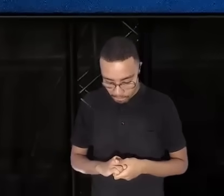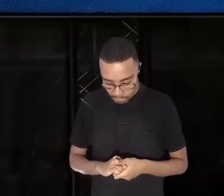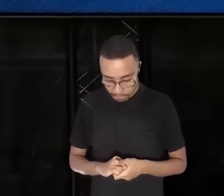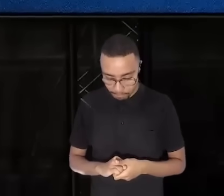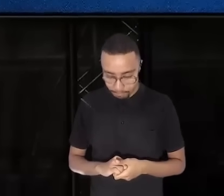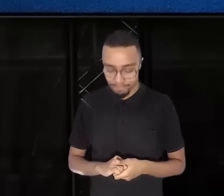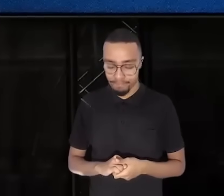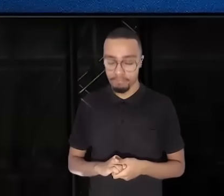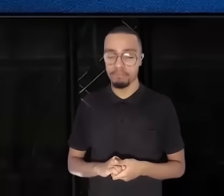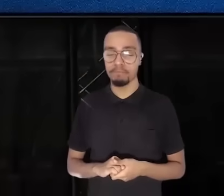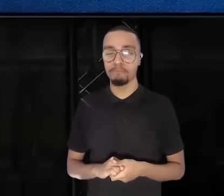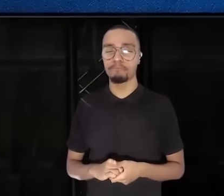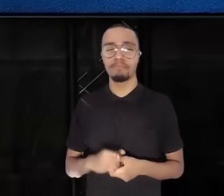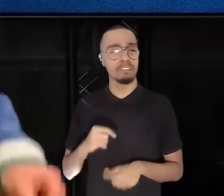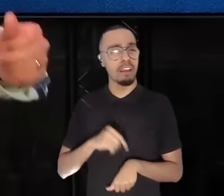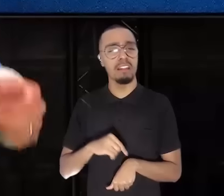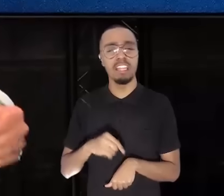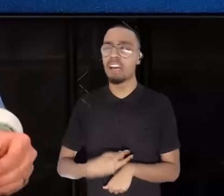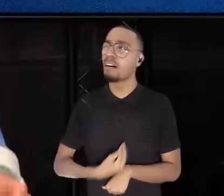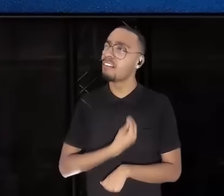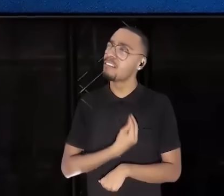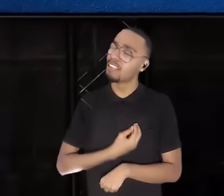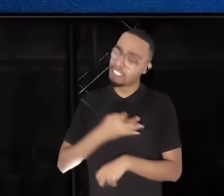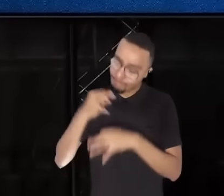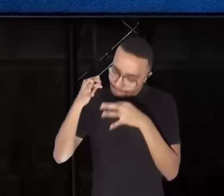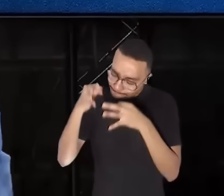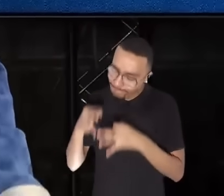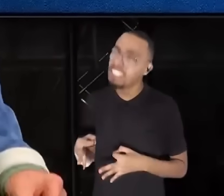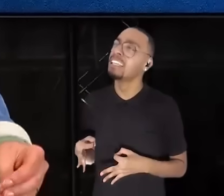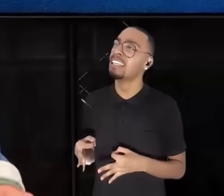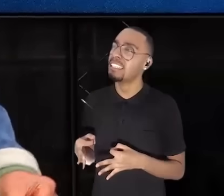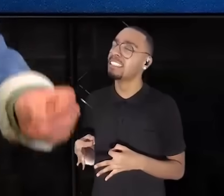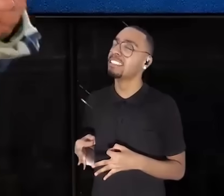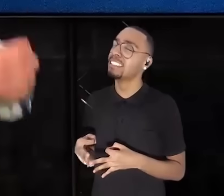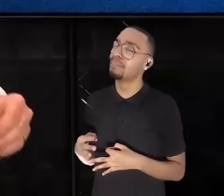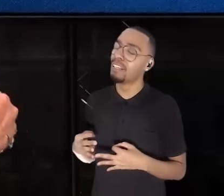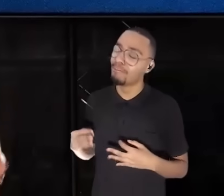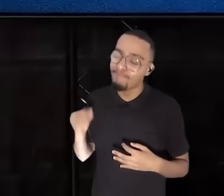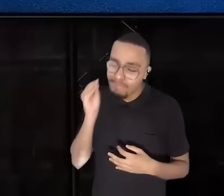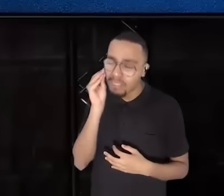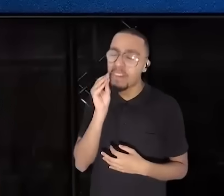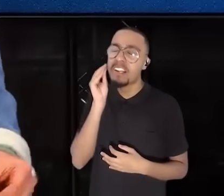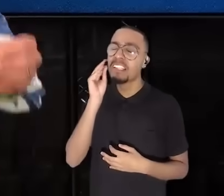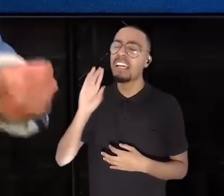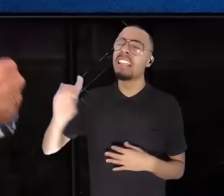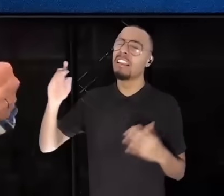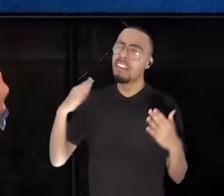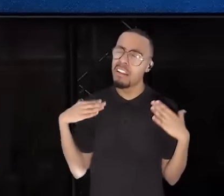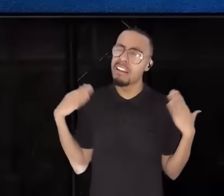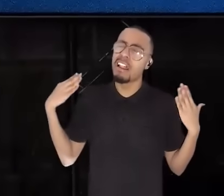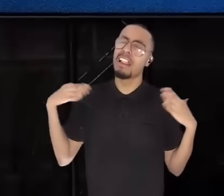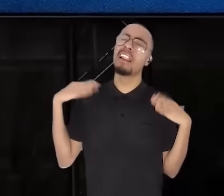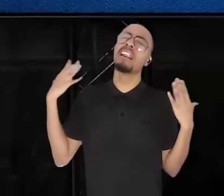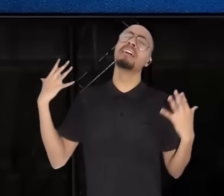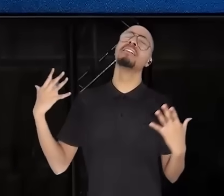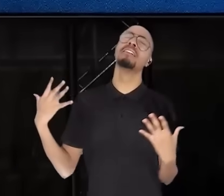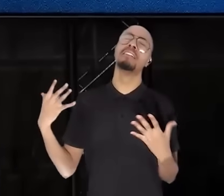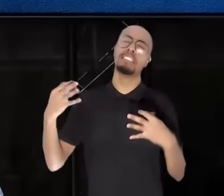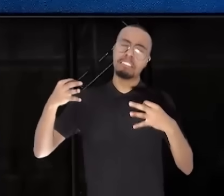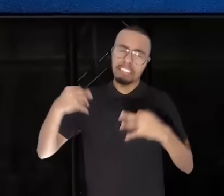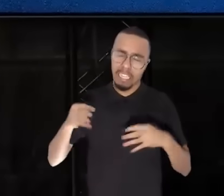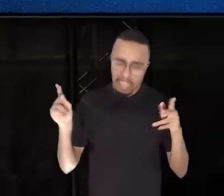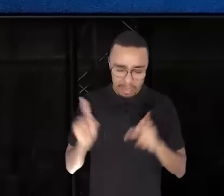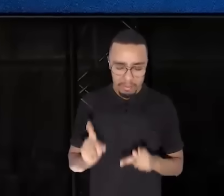arames. É tempo de viver uma vida genuína, para provar da alegria genuína, da paz genuína.